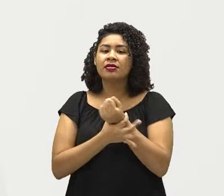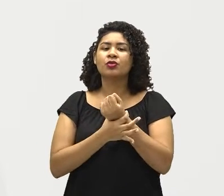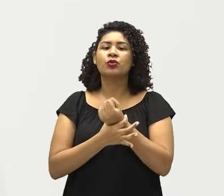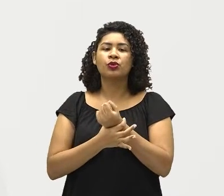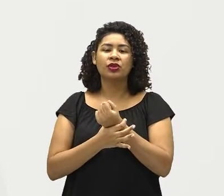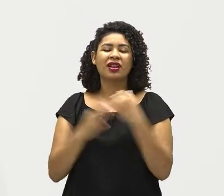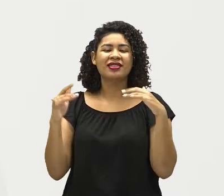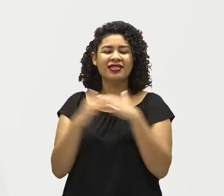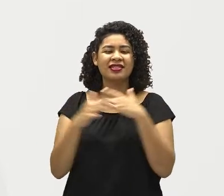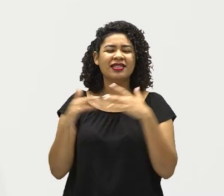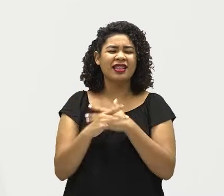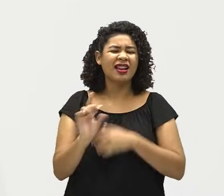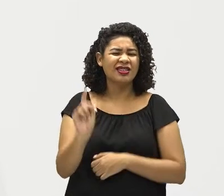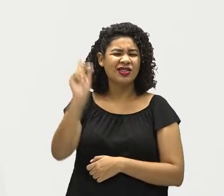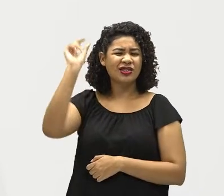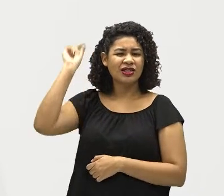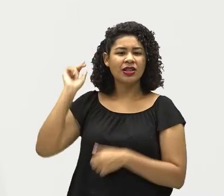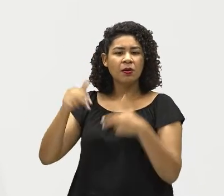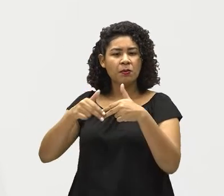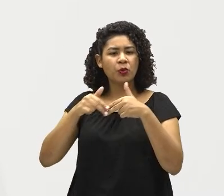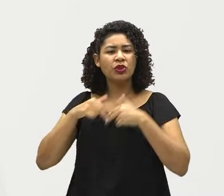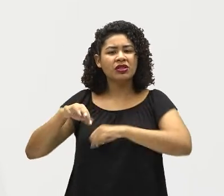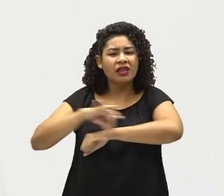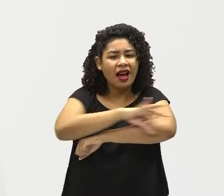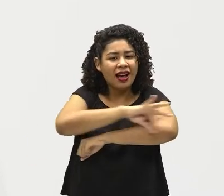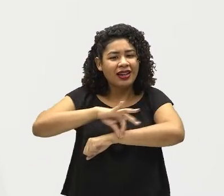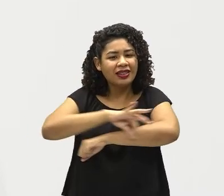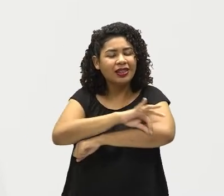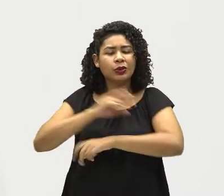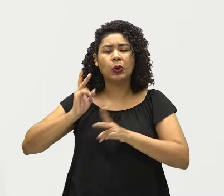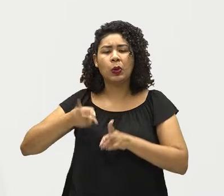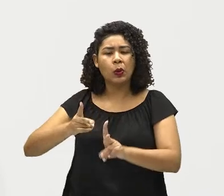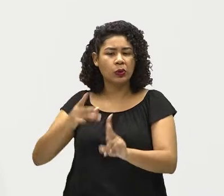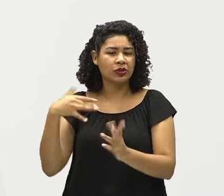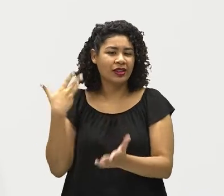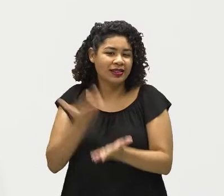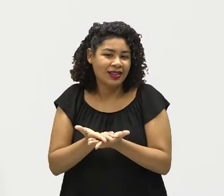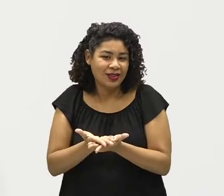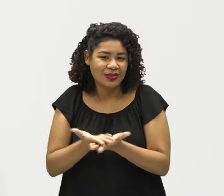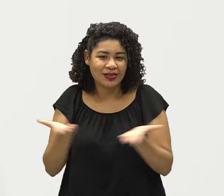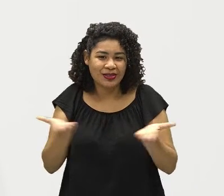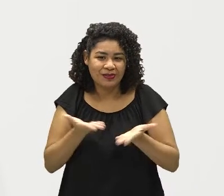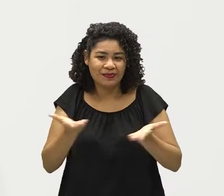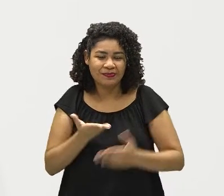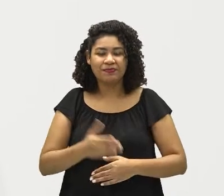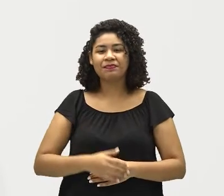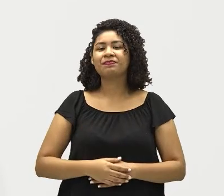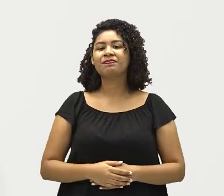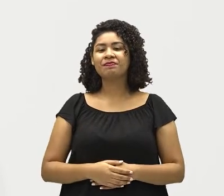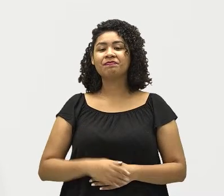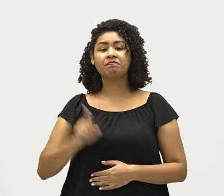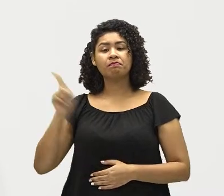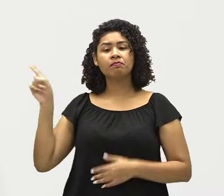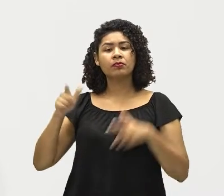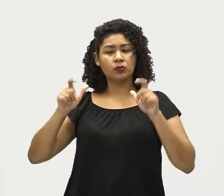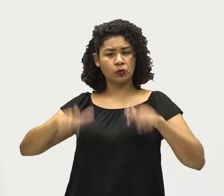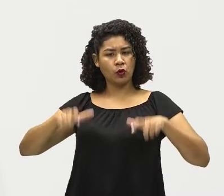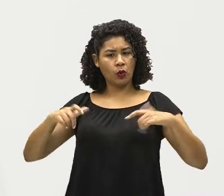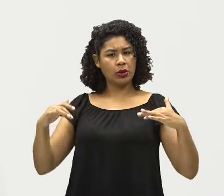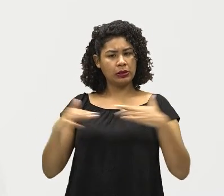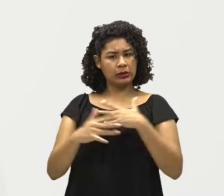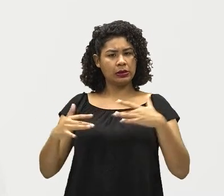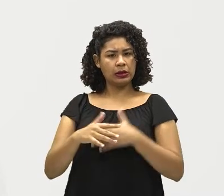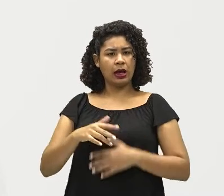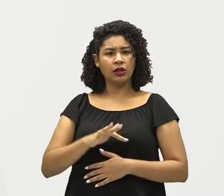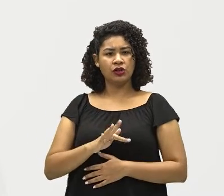antigas, com seu sistema de arquitetura e outras características mais. E é justamente nessa cidade, por ter facilidade